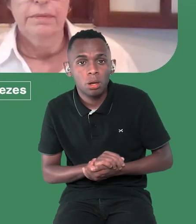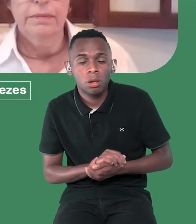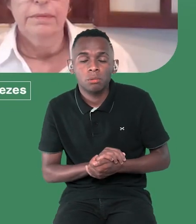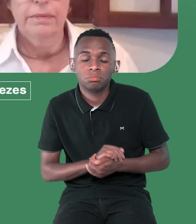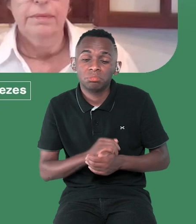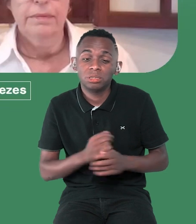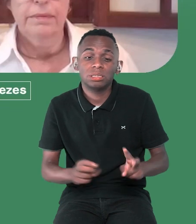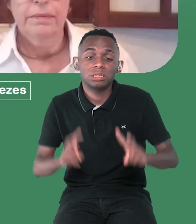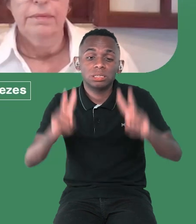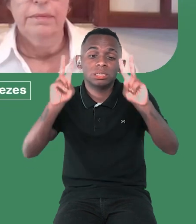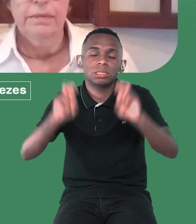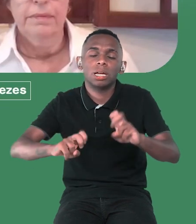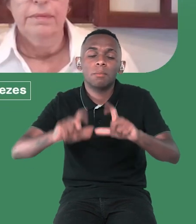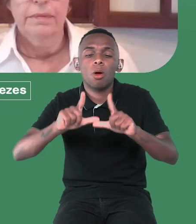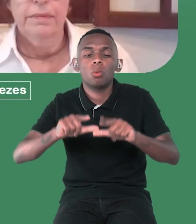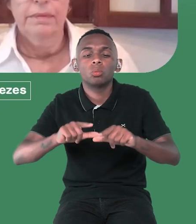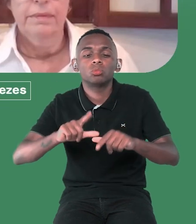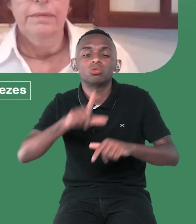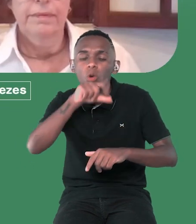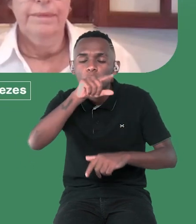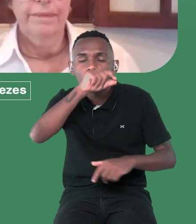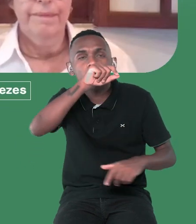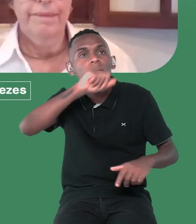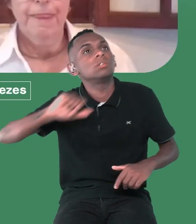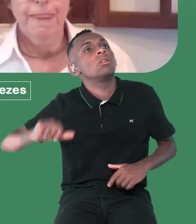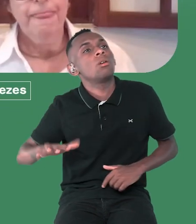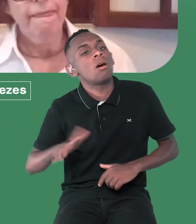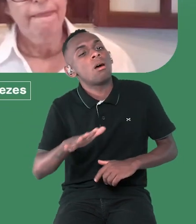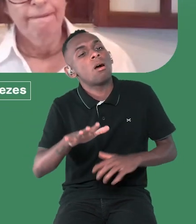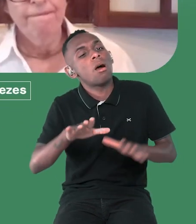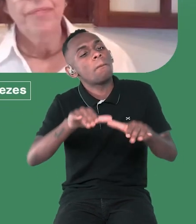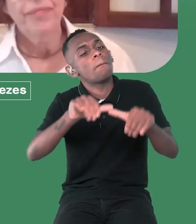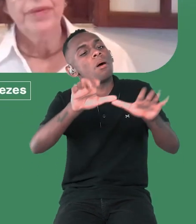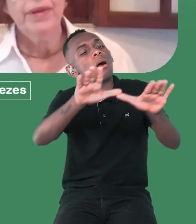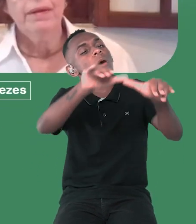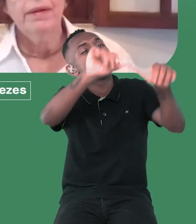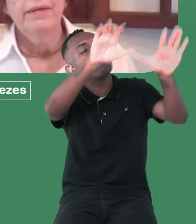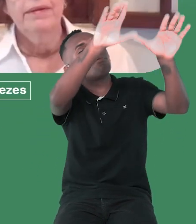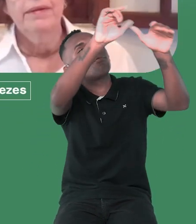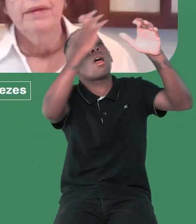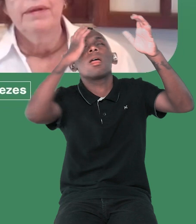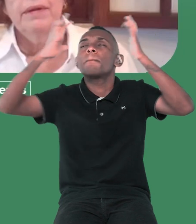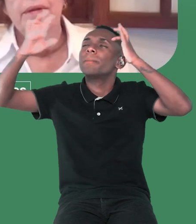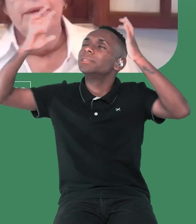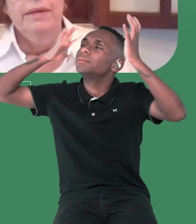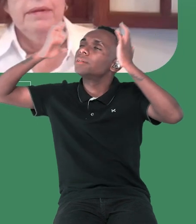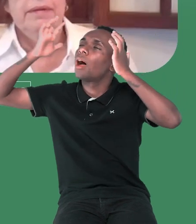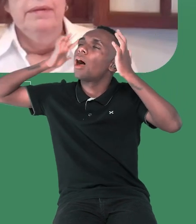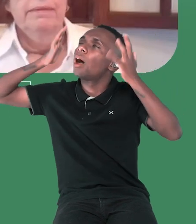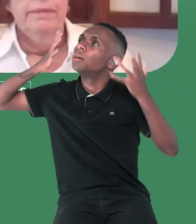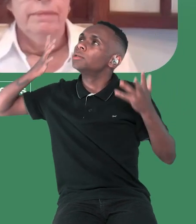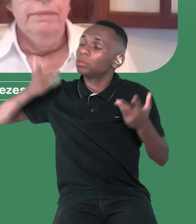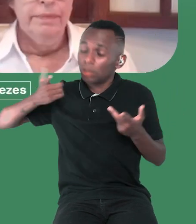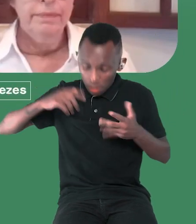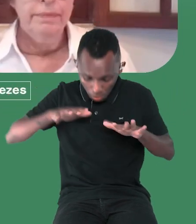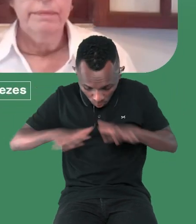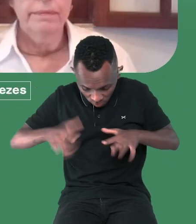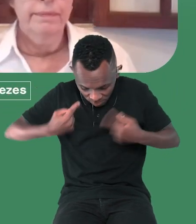palavra quanto na imagem, você é o que o olho de quem está vendo ou lendo ali está